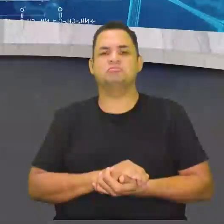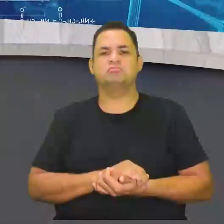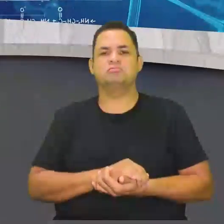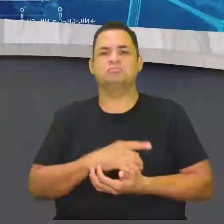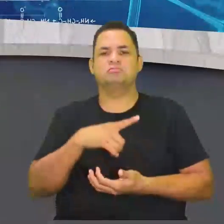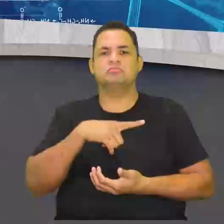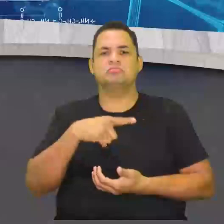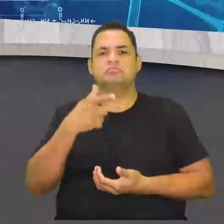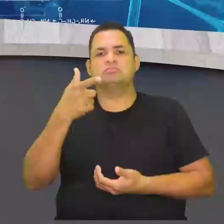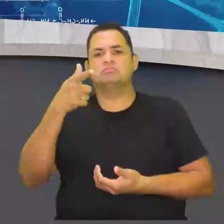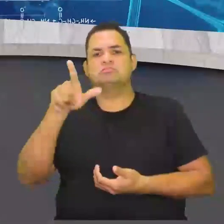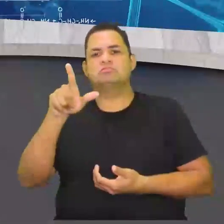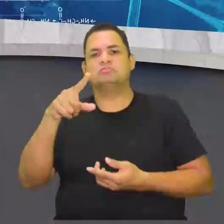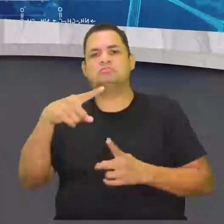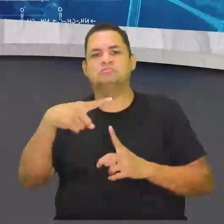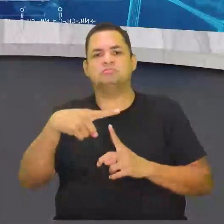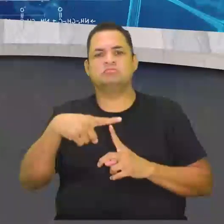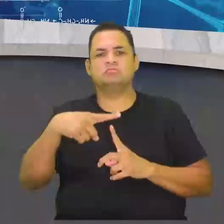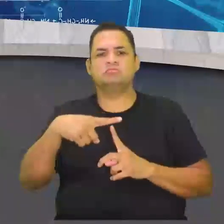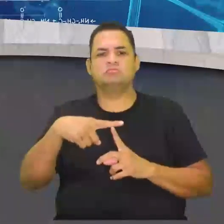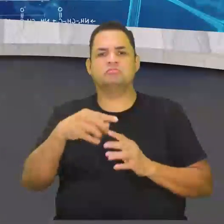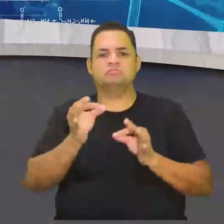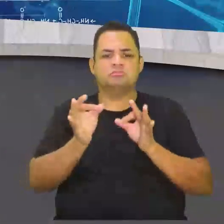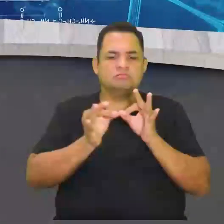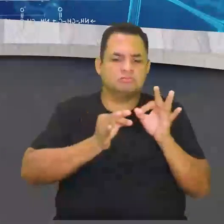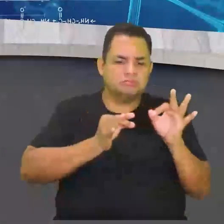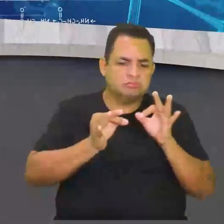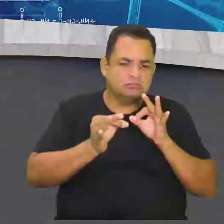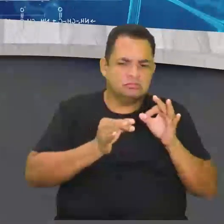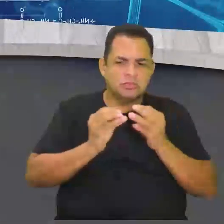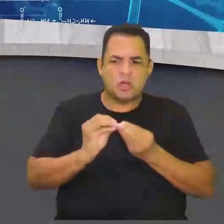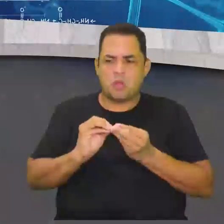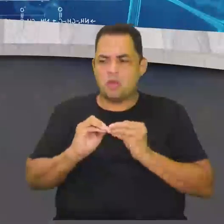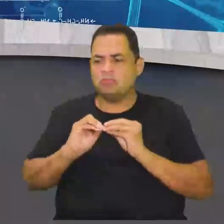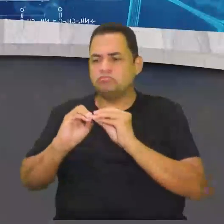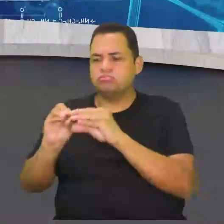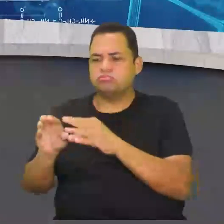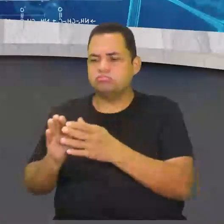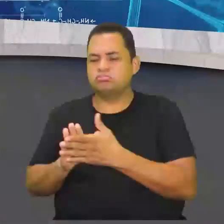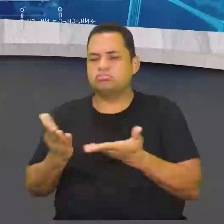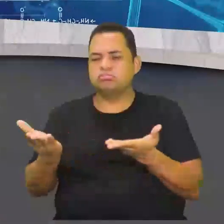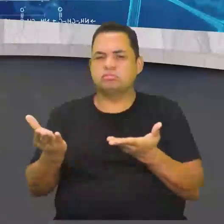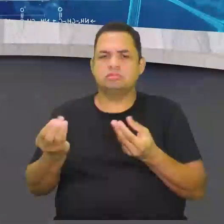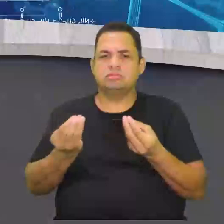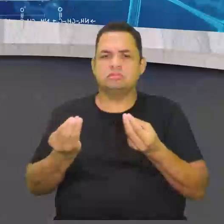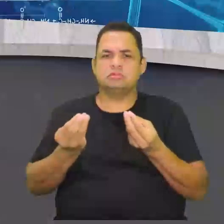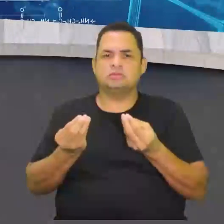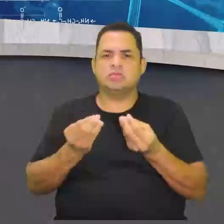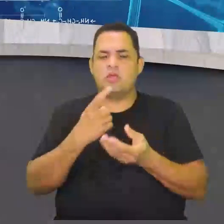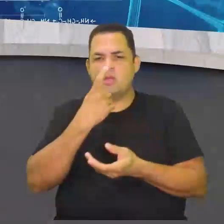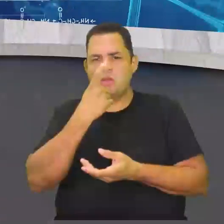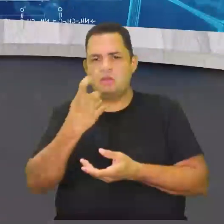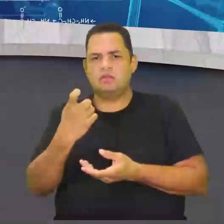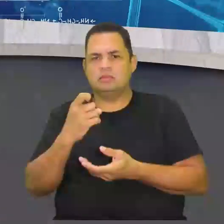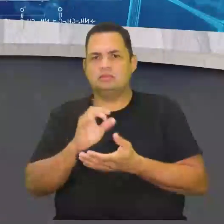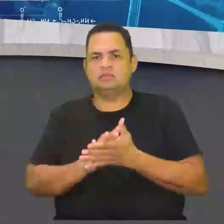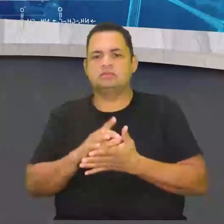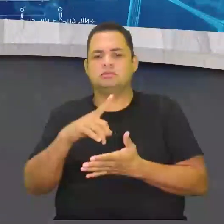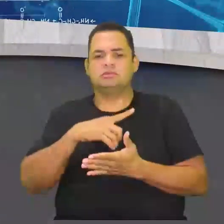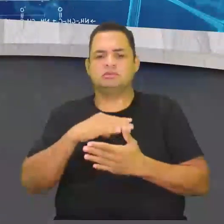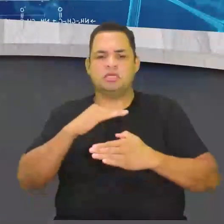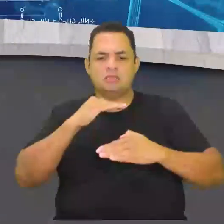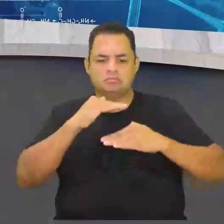Tem outro tipo de modo de tratamento, de destino para o lixo? Tem sim, e chama-se